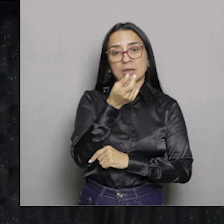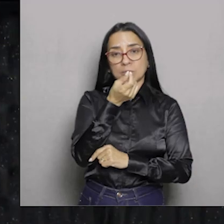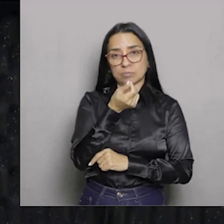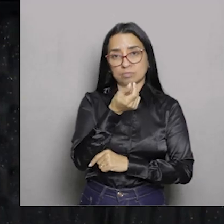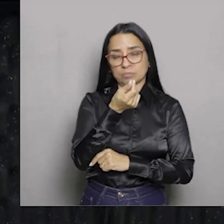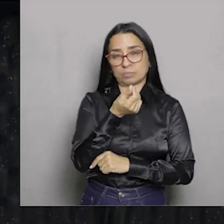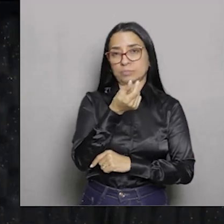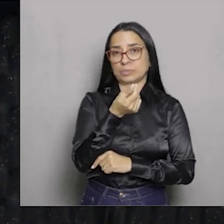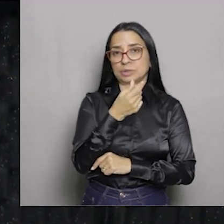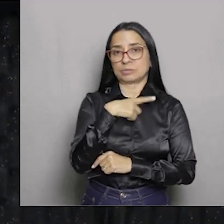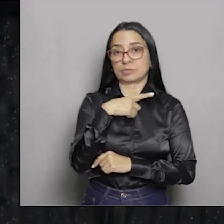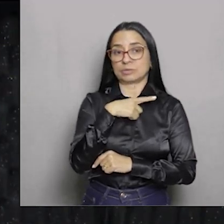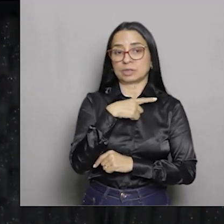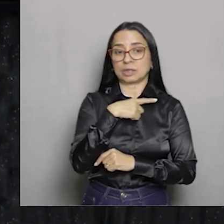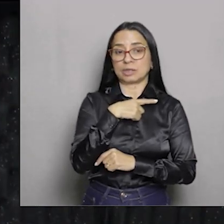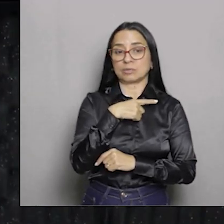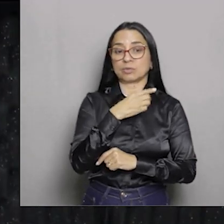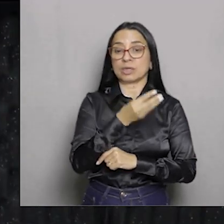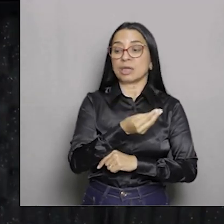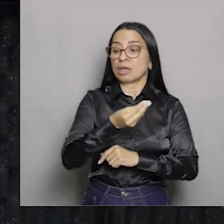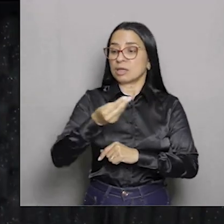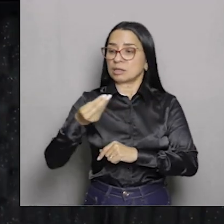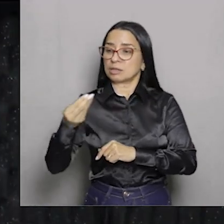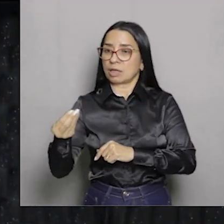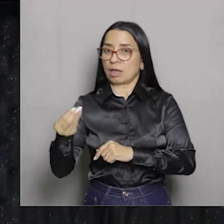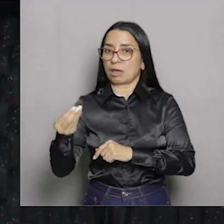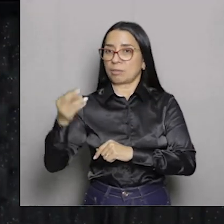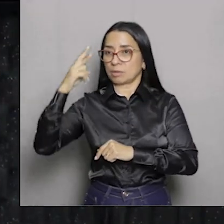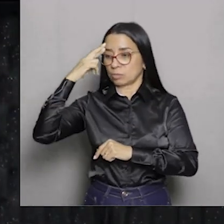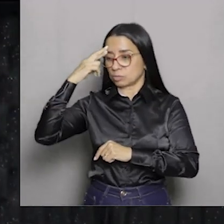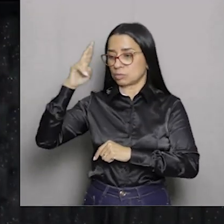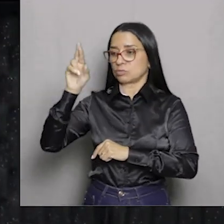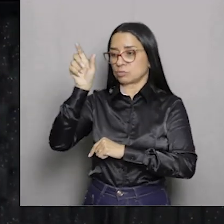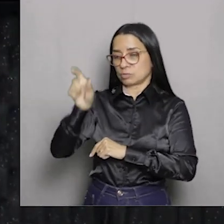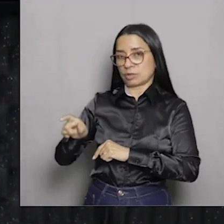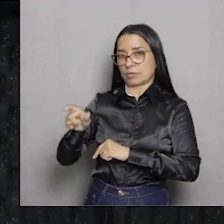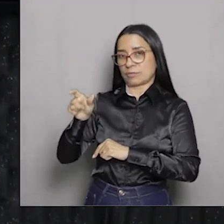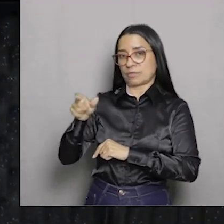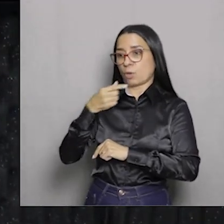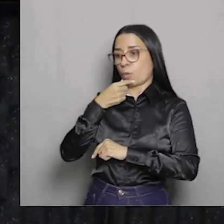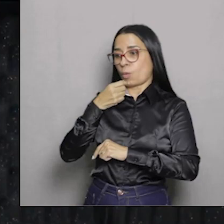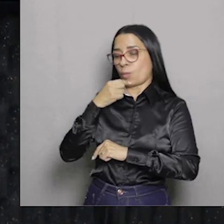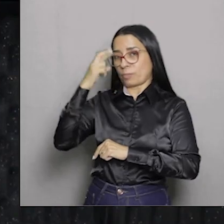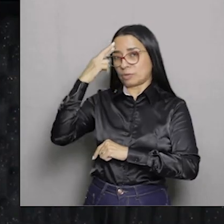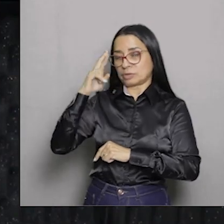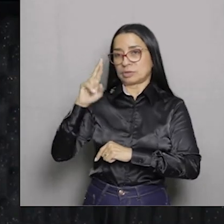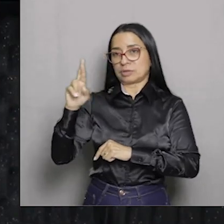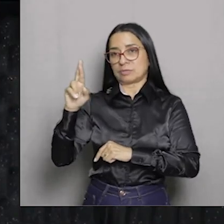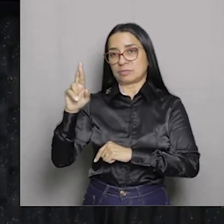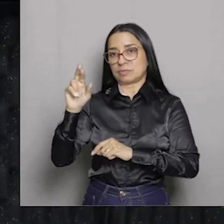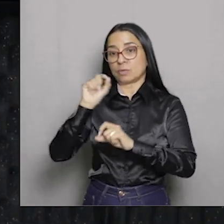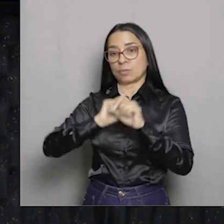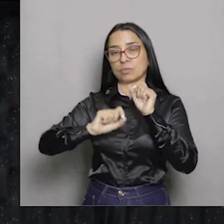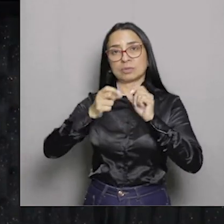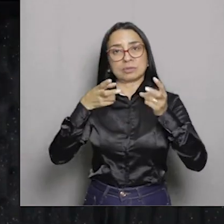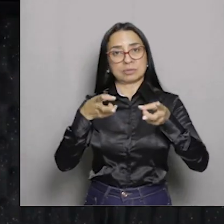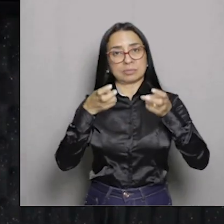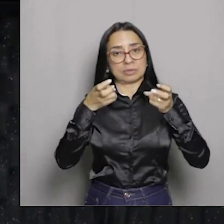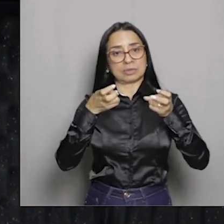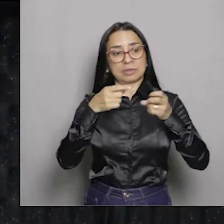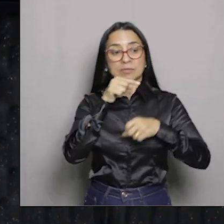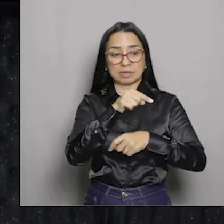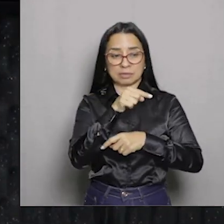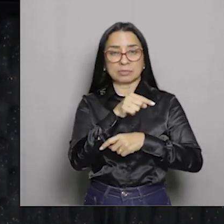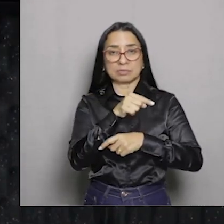dinheiro e tendo que repassar para o seu senhor. Mas o que se observa é que esses escravos de